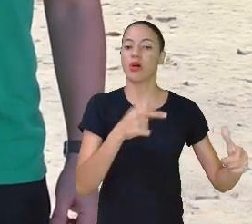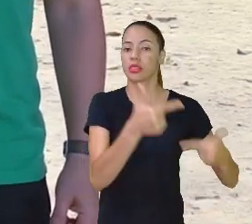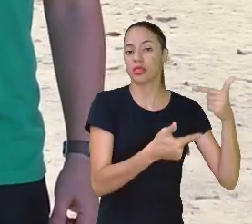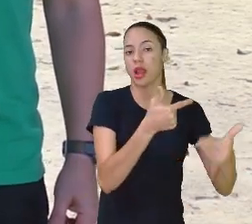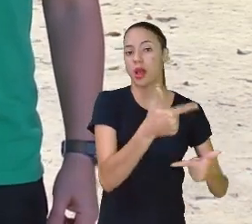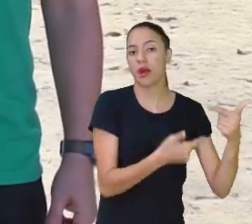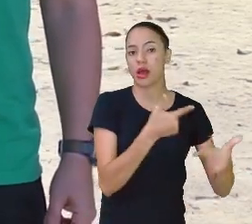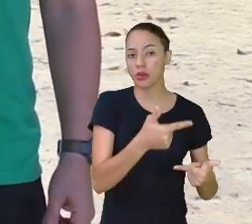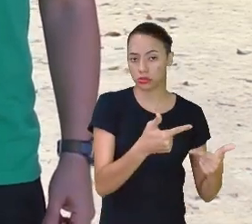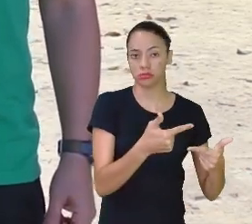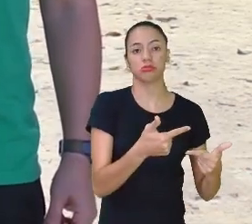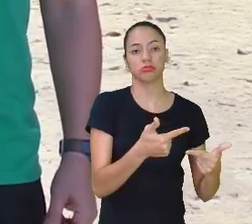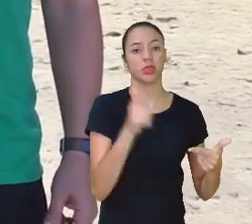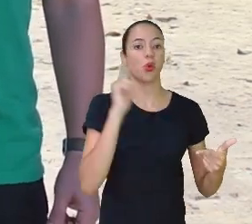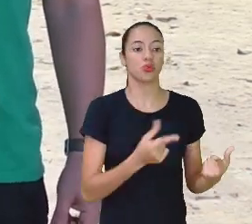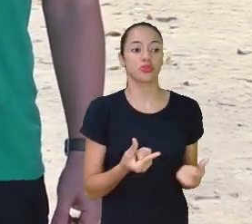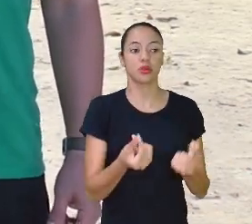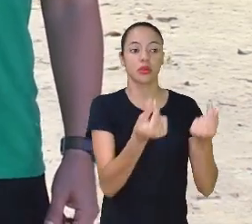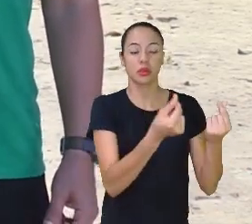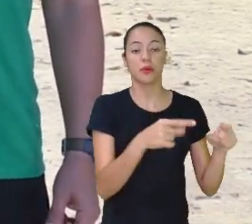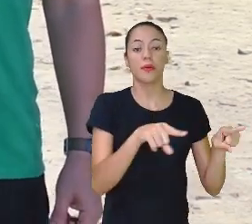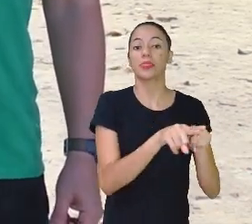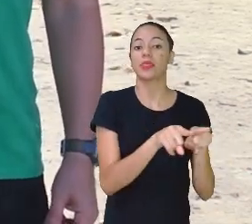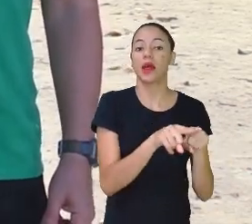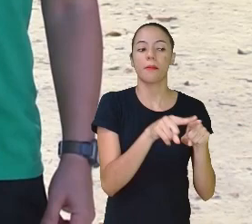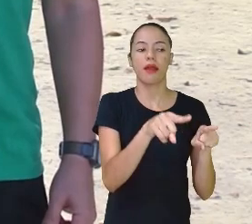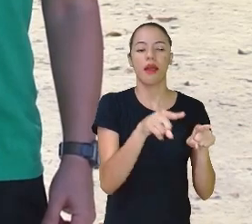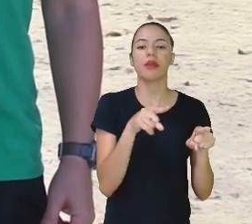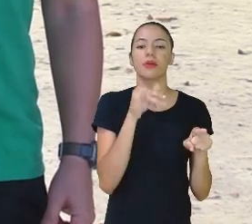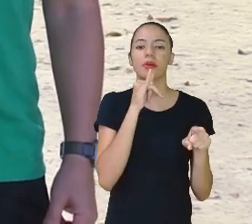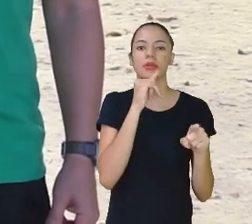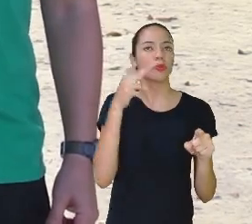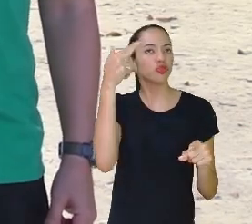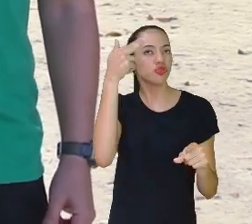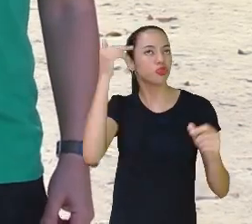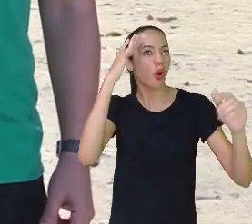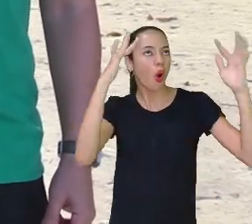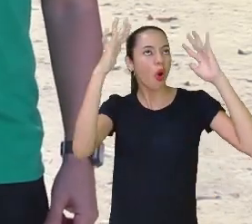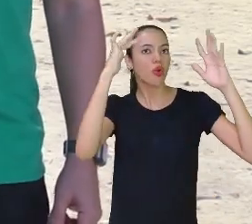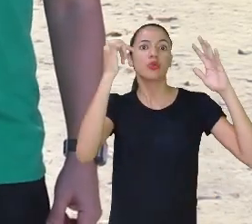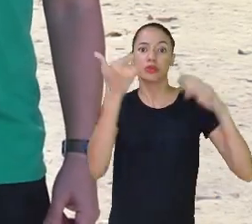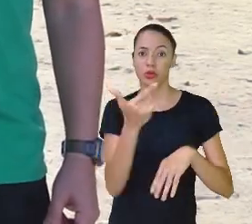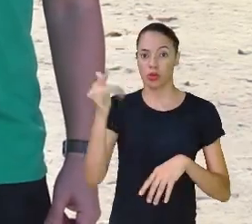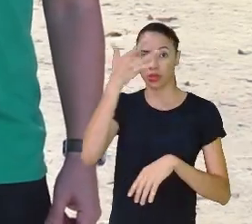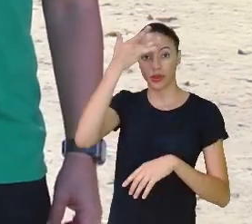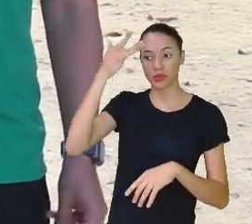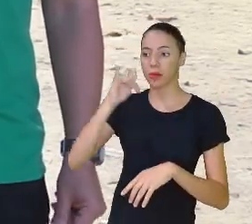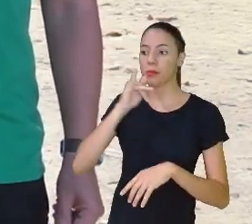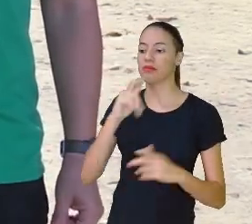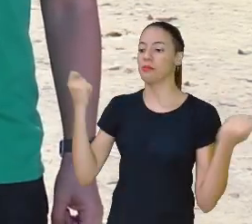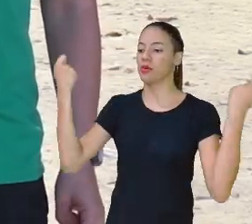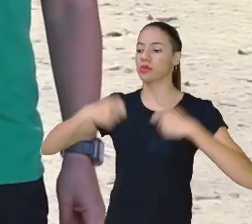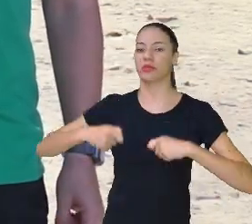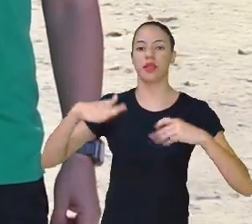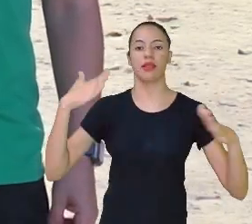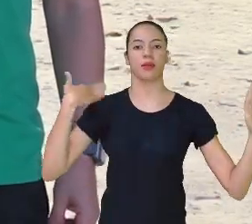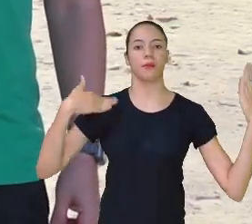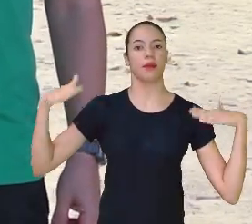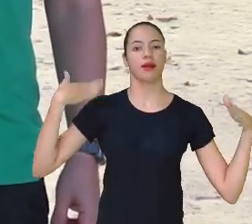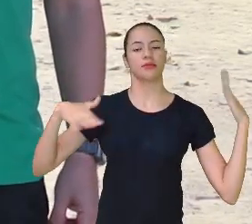local de vida. E aí realiza também sonhos de outras pessoas, né? De poder fazer esse passeio